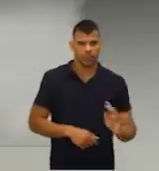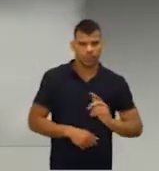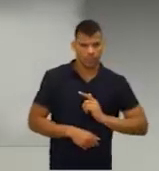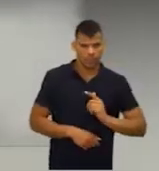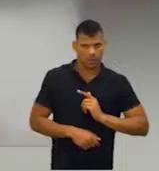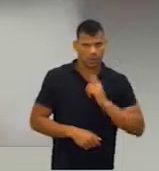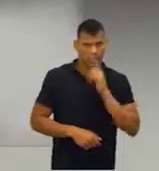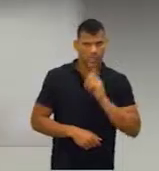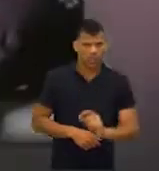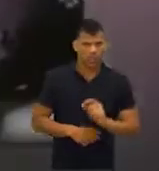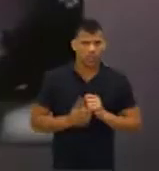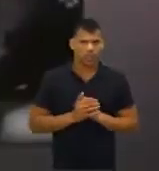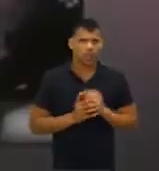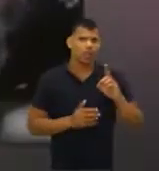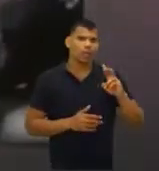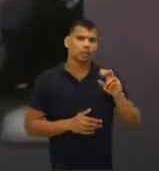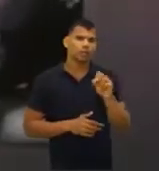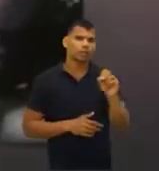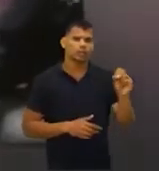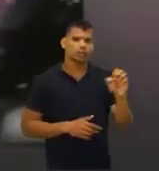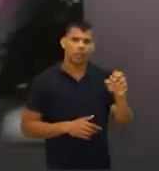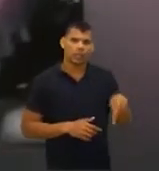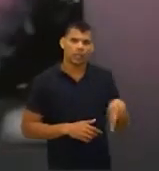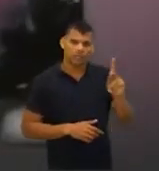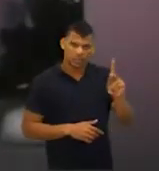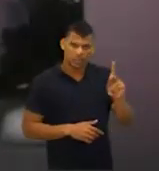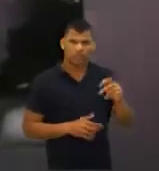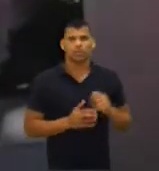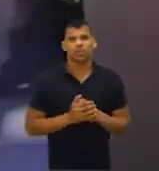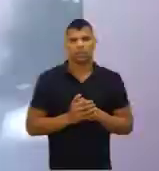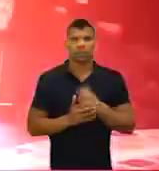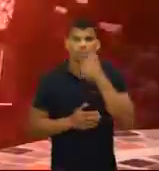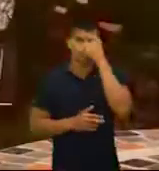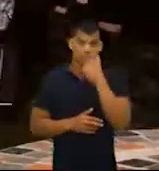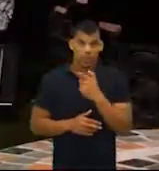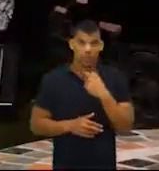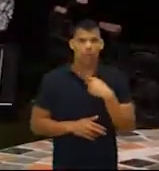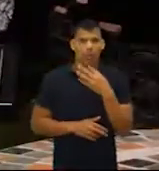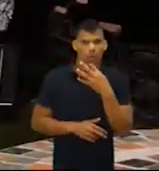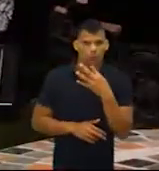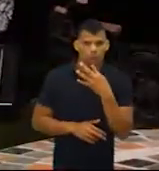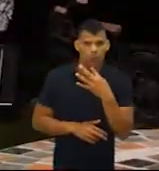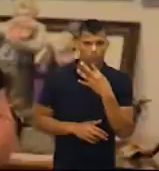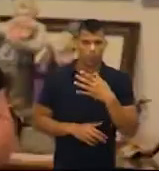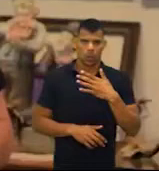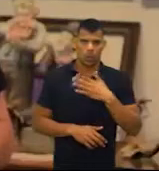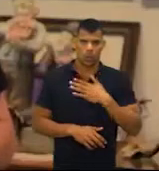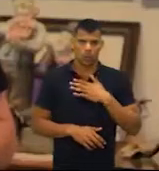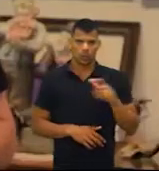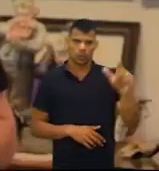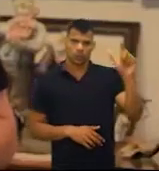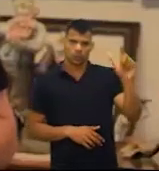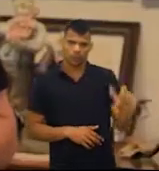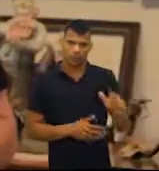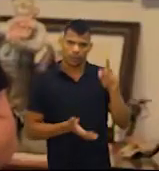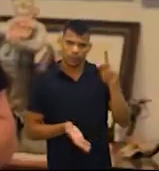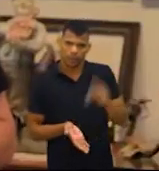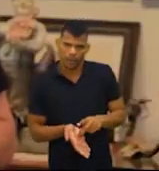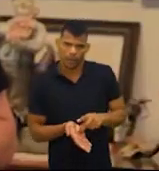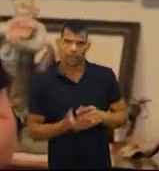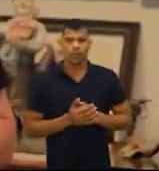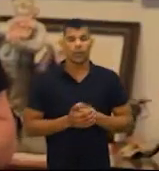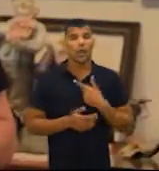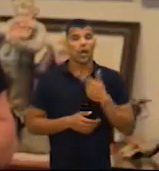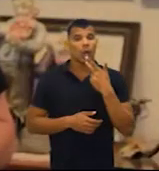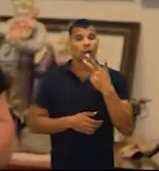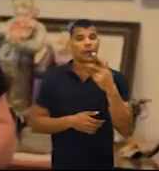entusiasmada ao Brasil inteiro. Ele se chama Eduardo Dussek. Me fala, porque foi ali que eu passei a lhe conhecer e gostar muito de você.